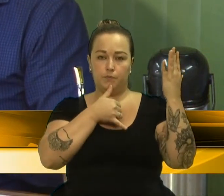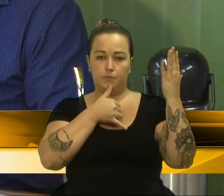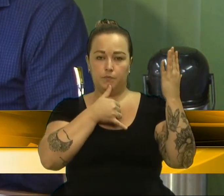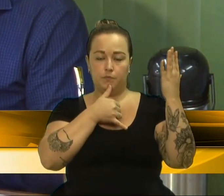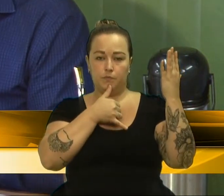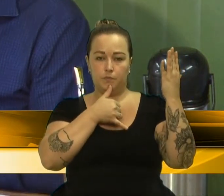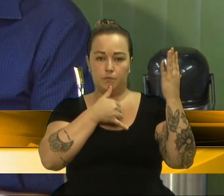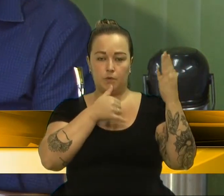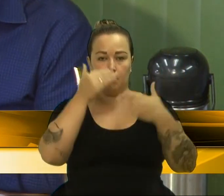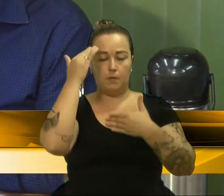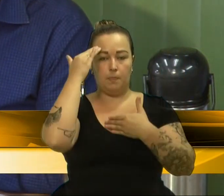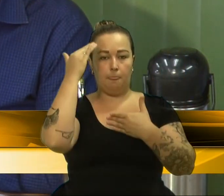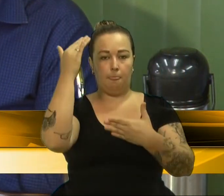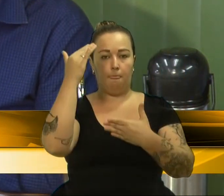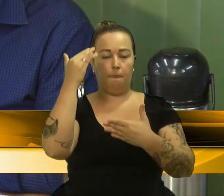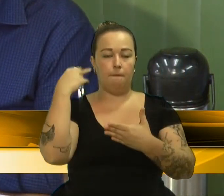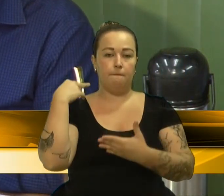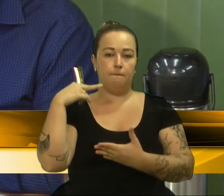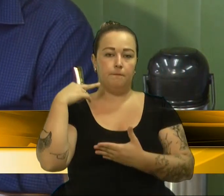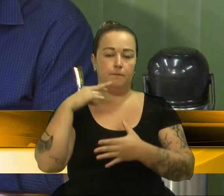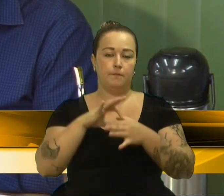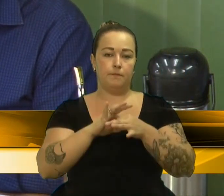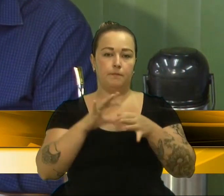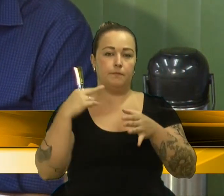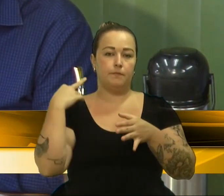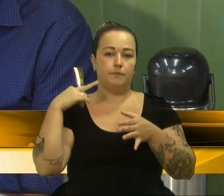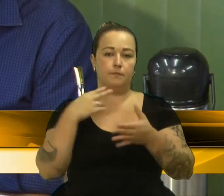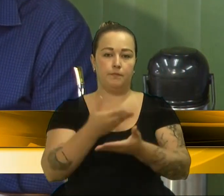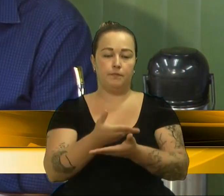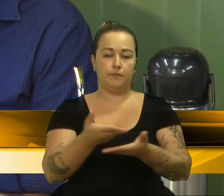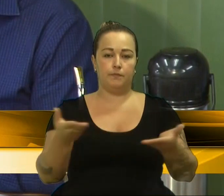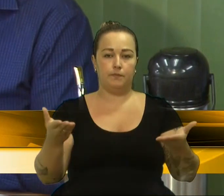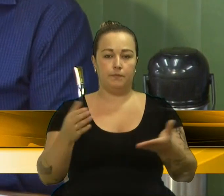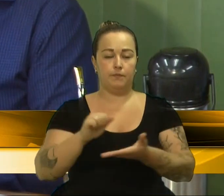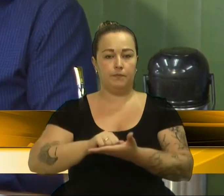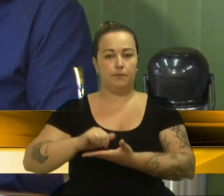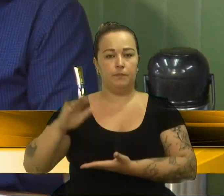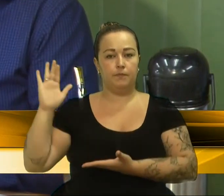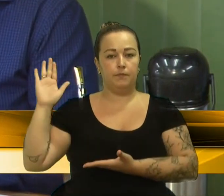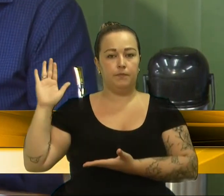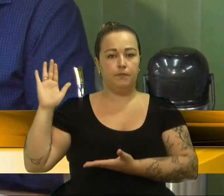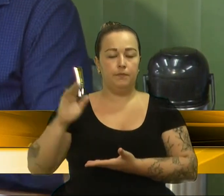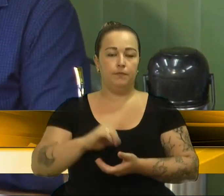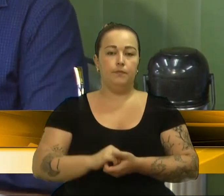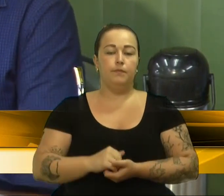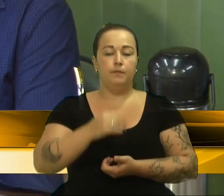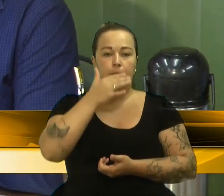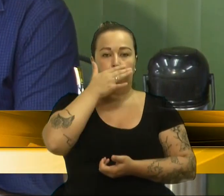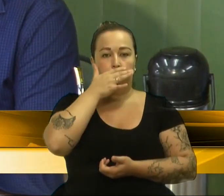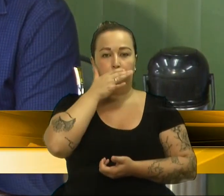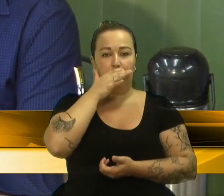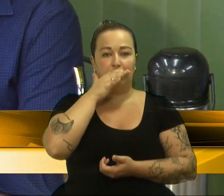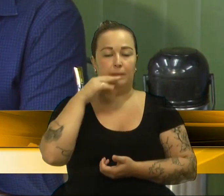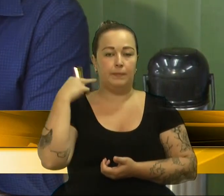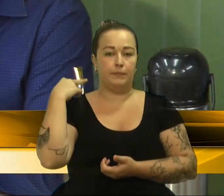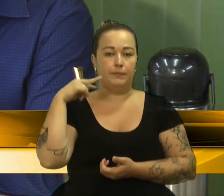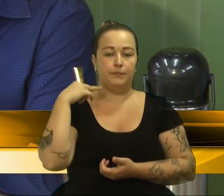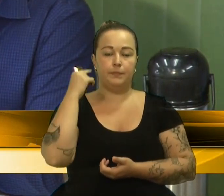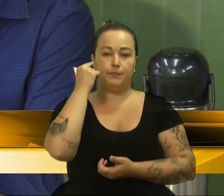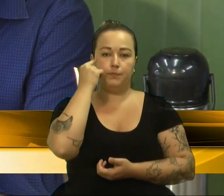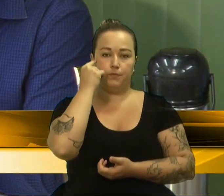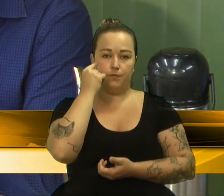de congratulações. A palavra está à disposição dos senhores vereadores. Peço a palavra. Vereador Arlindo